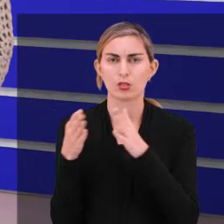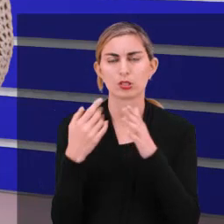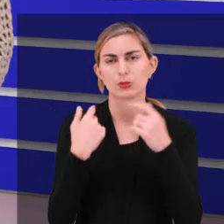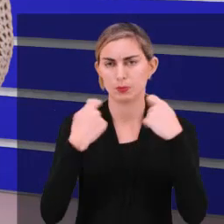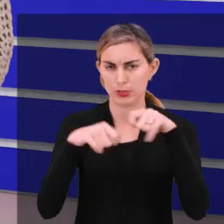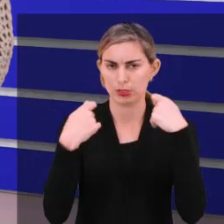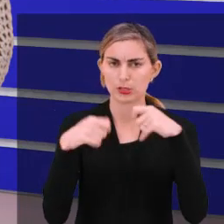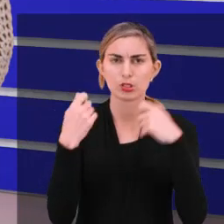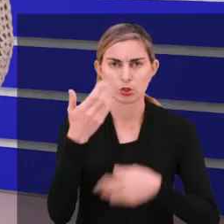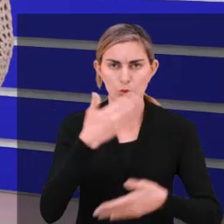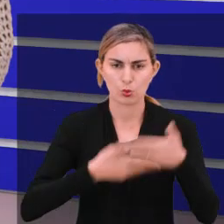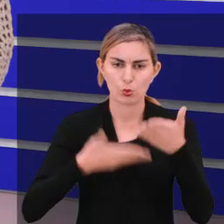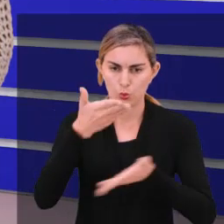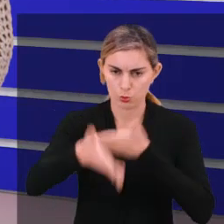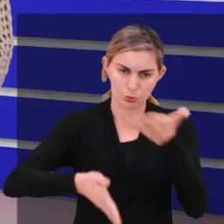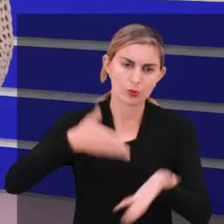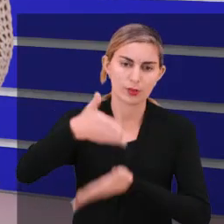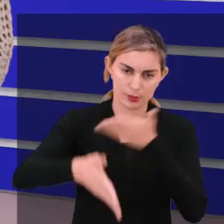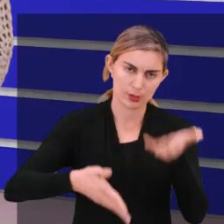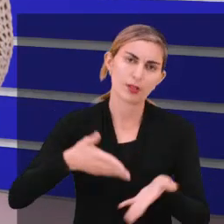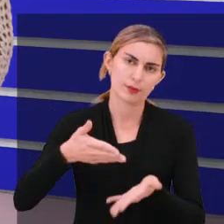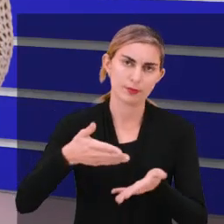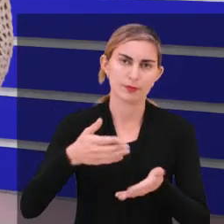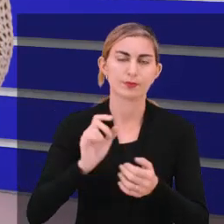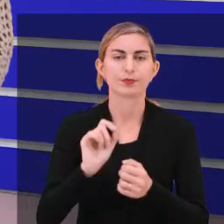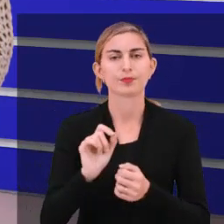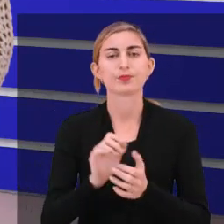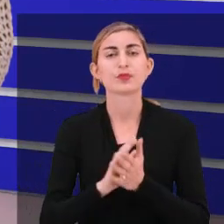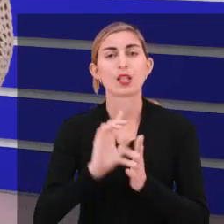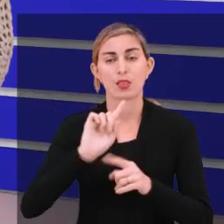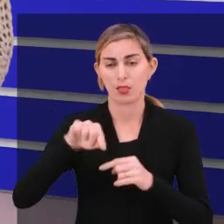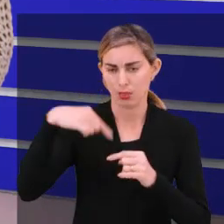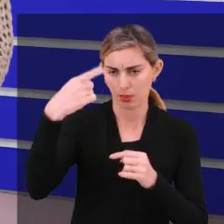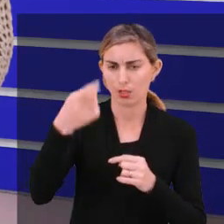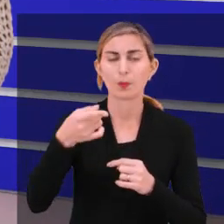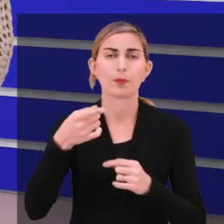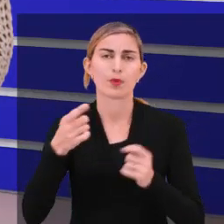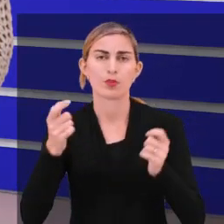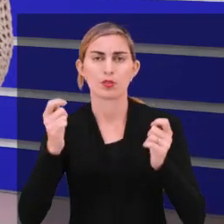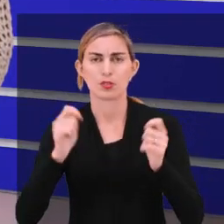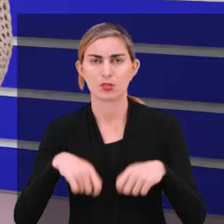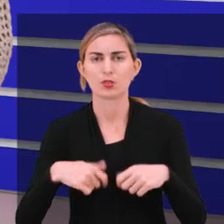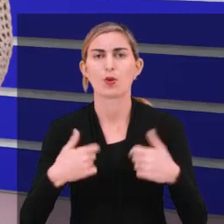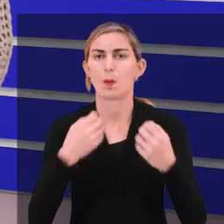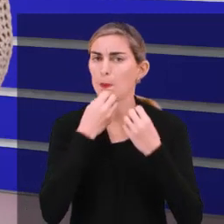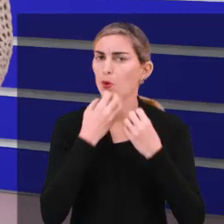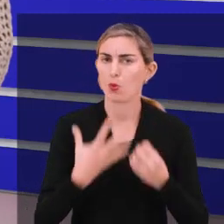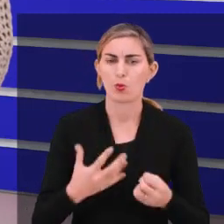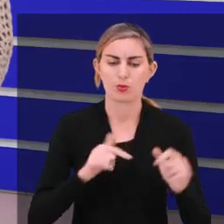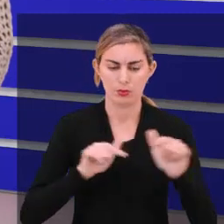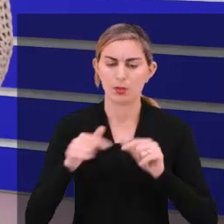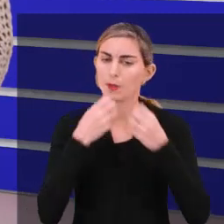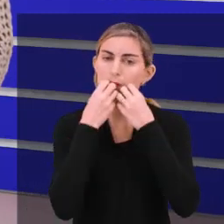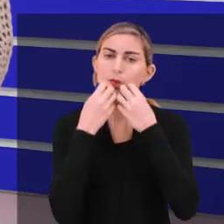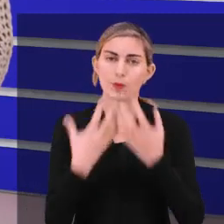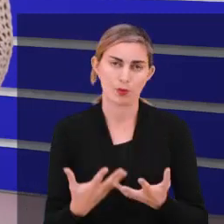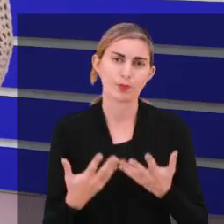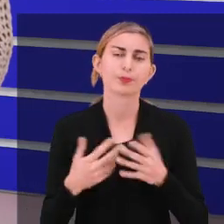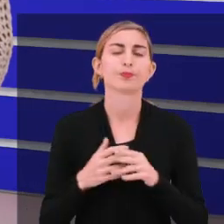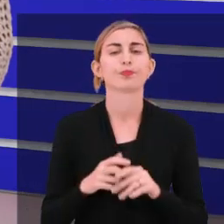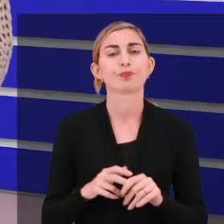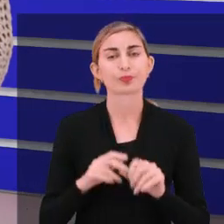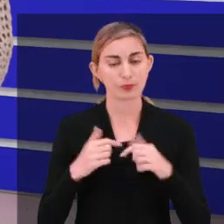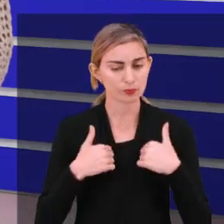nós precisamos primeiro cuidar de quem cuida, para que você possa ter um serviço bom.